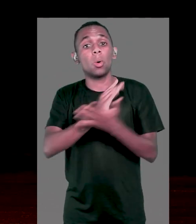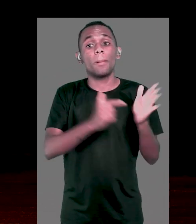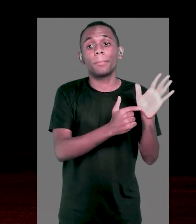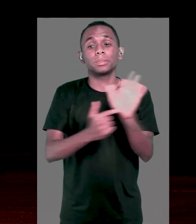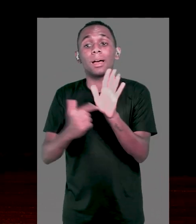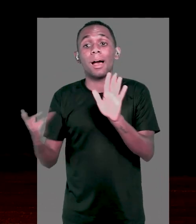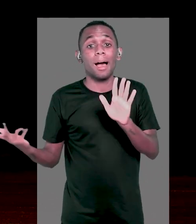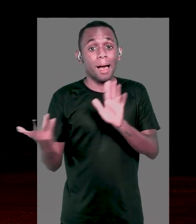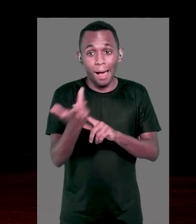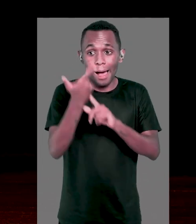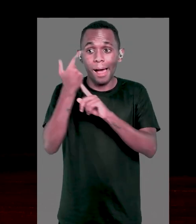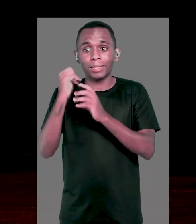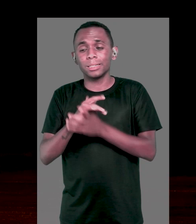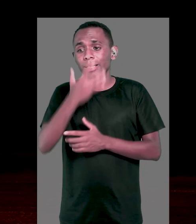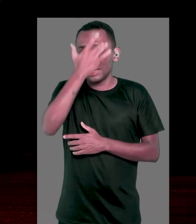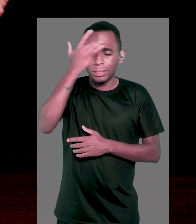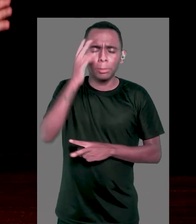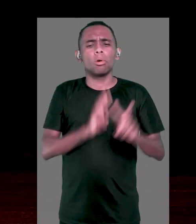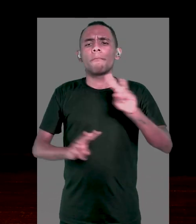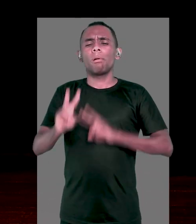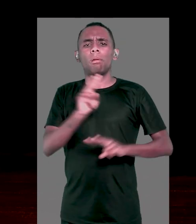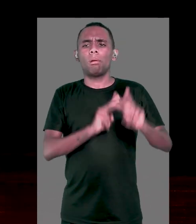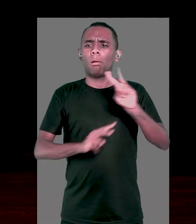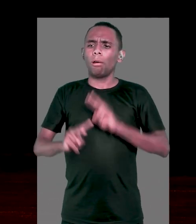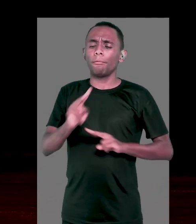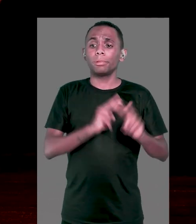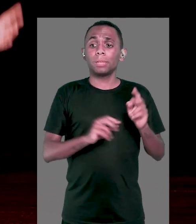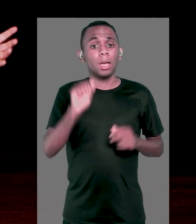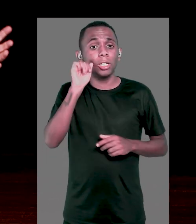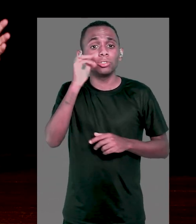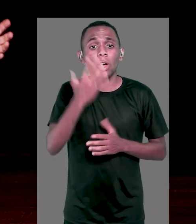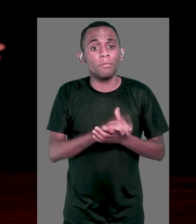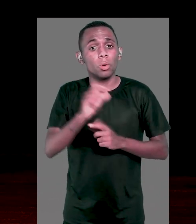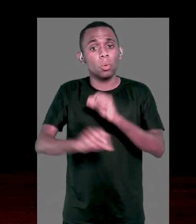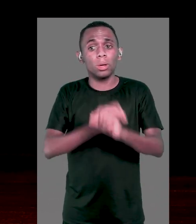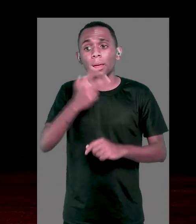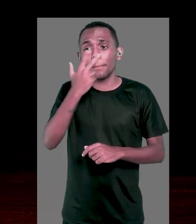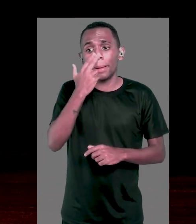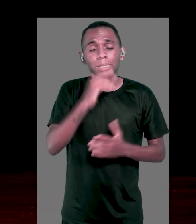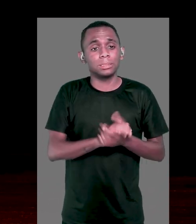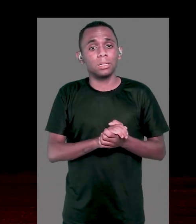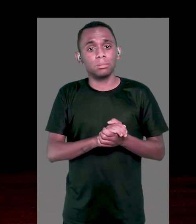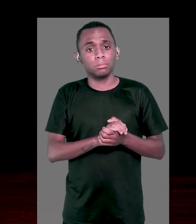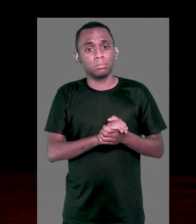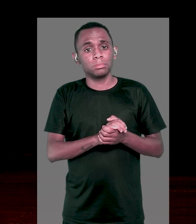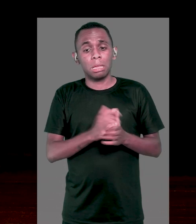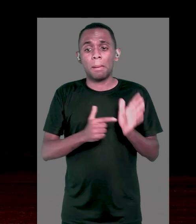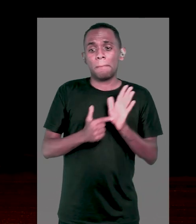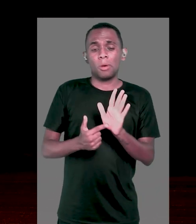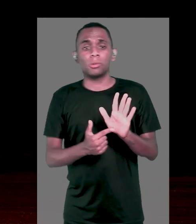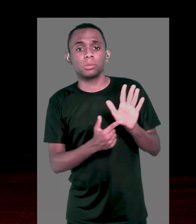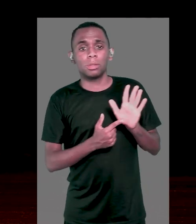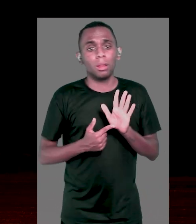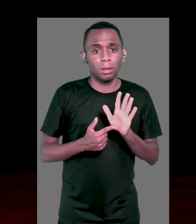com música com projeções com um monte de texto nas paredes com uma porção de coisa que perturba o meu